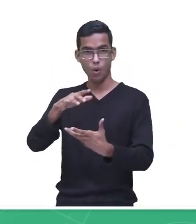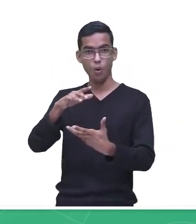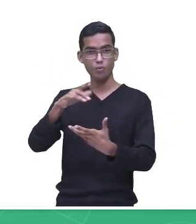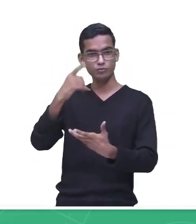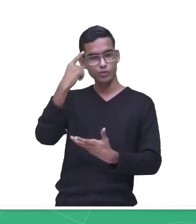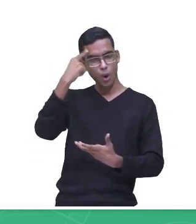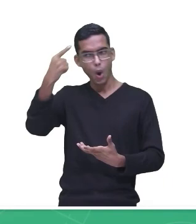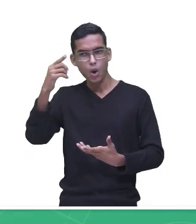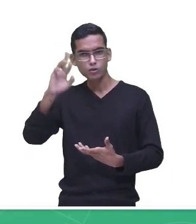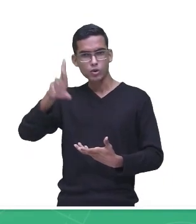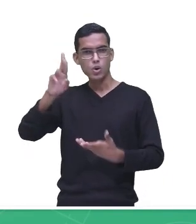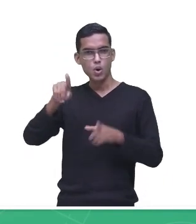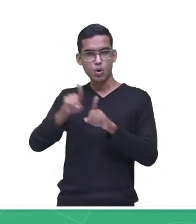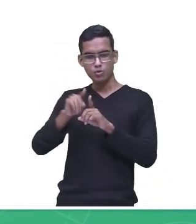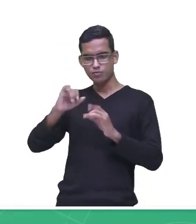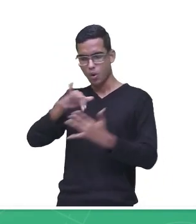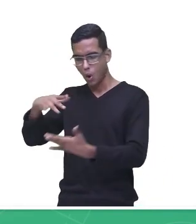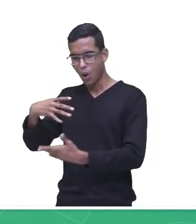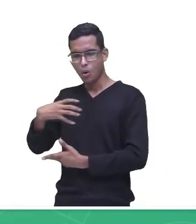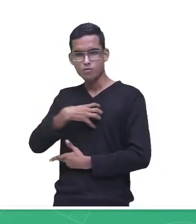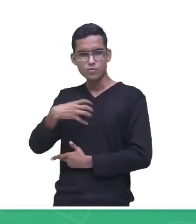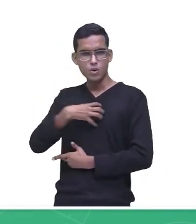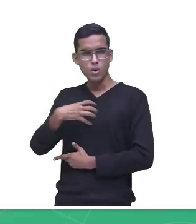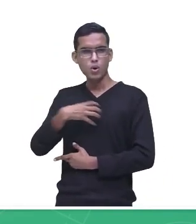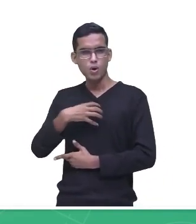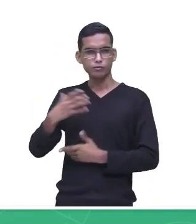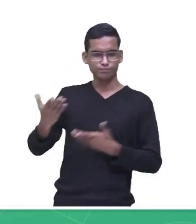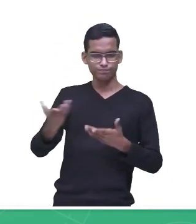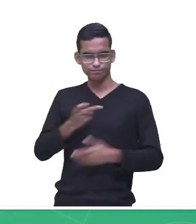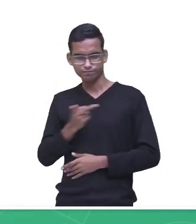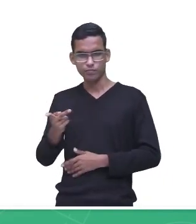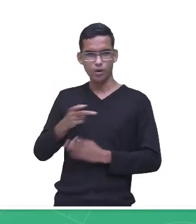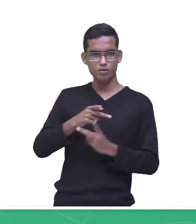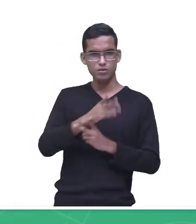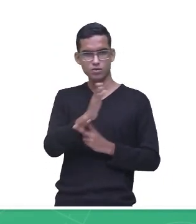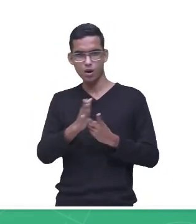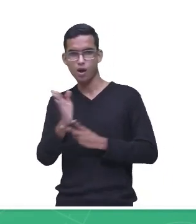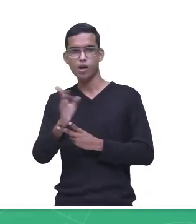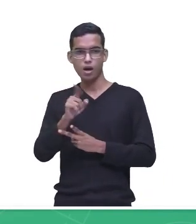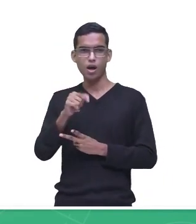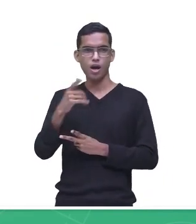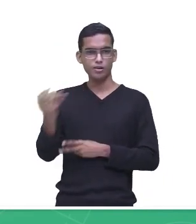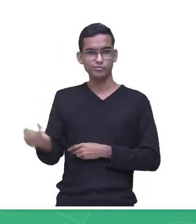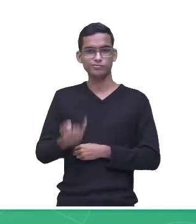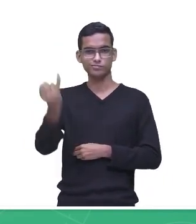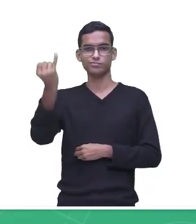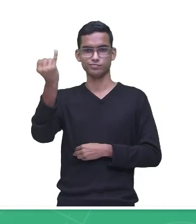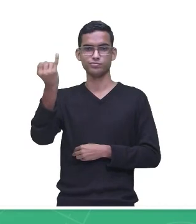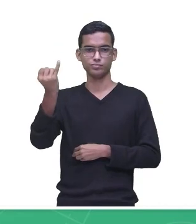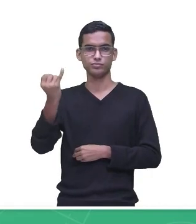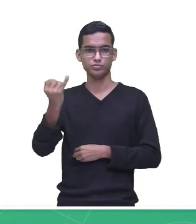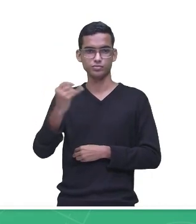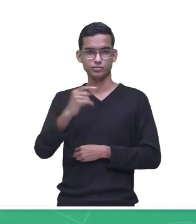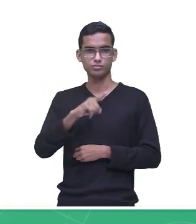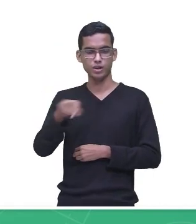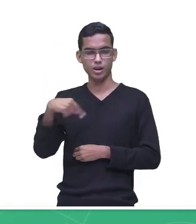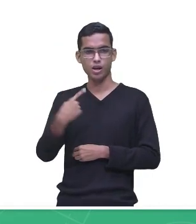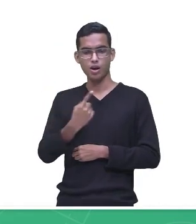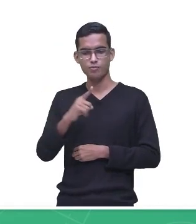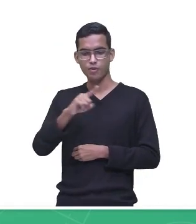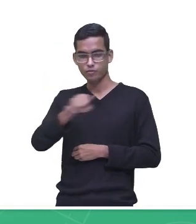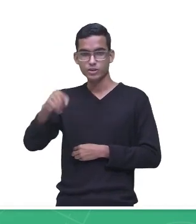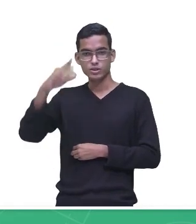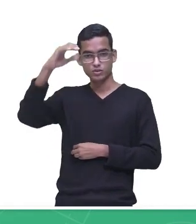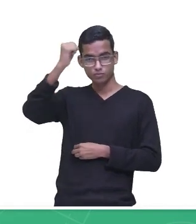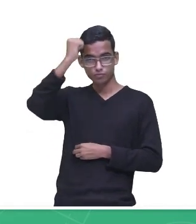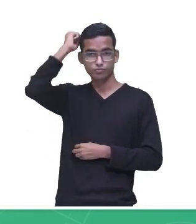o mundo sensível, o mundo inteligível, esse dualismo platônico é muito importante para quem vai prestar vestibular daqui a pouco,